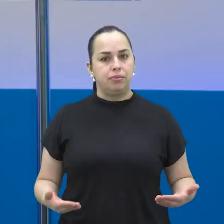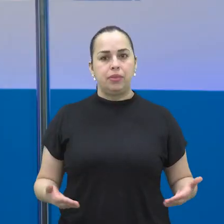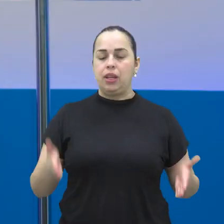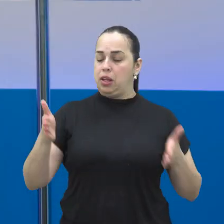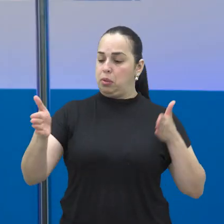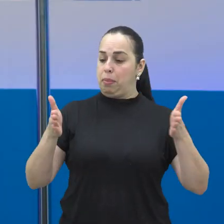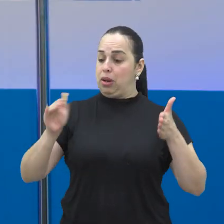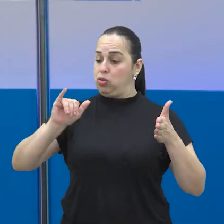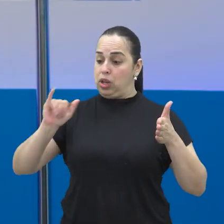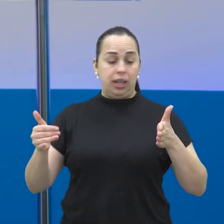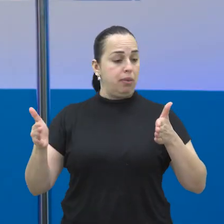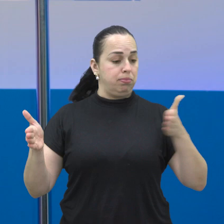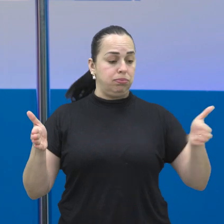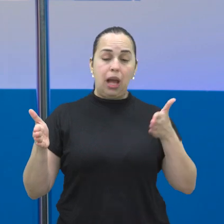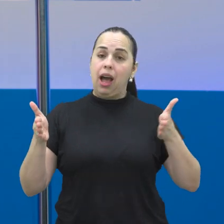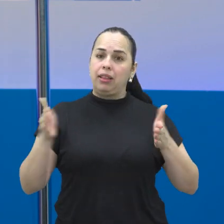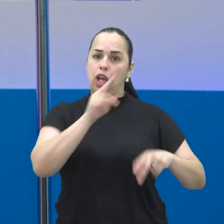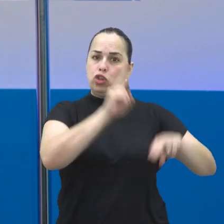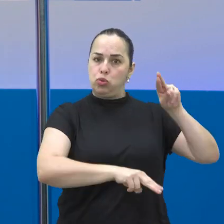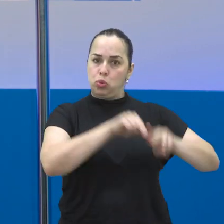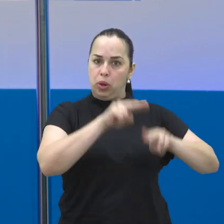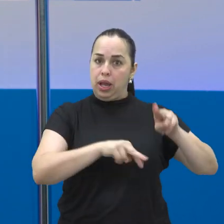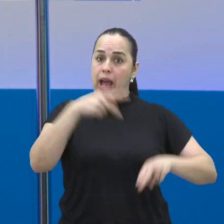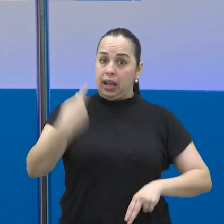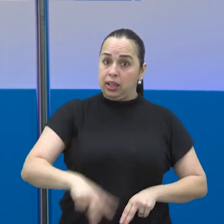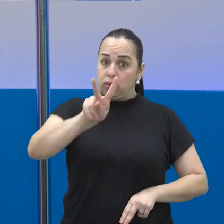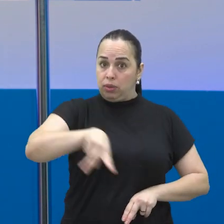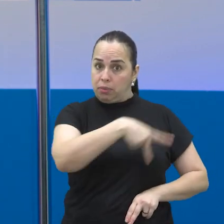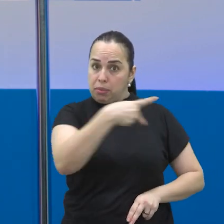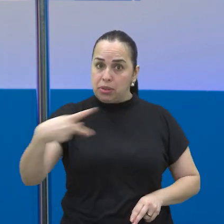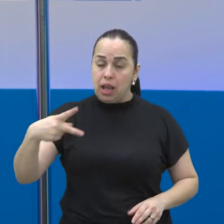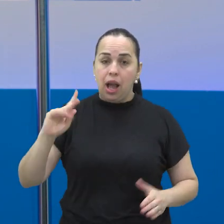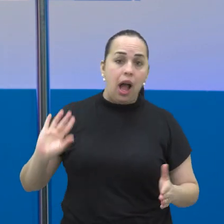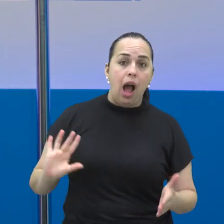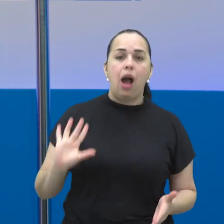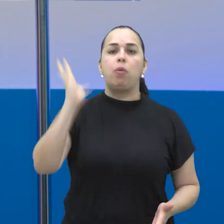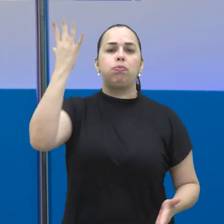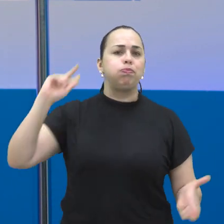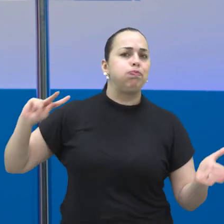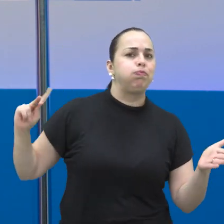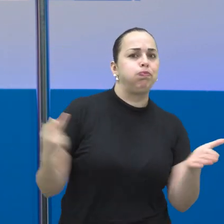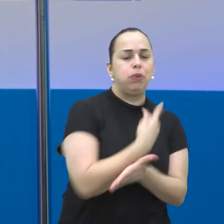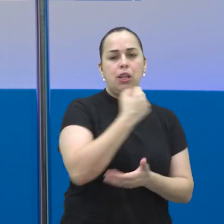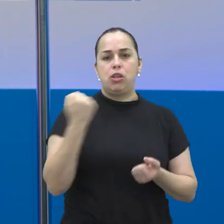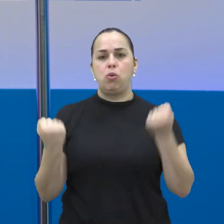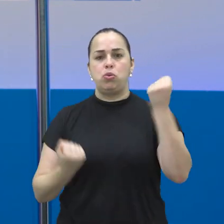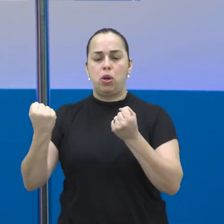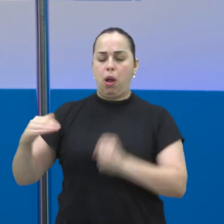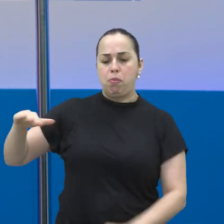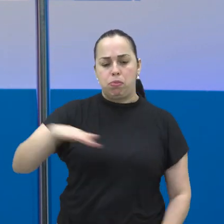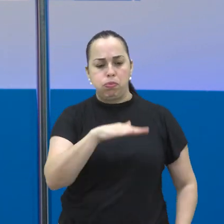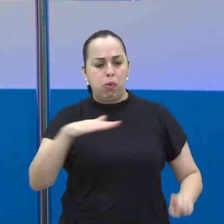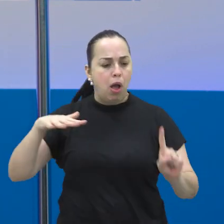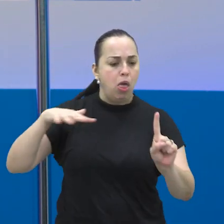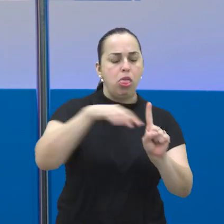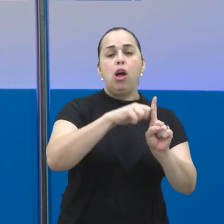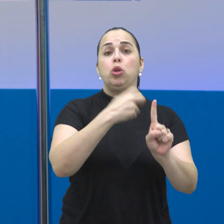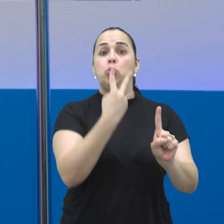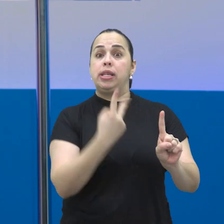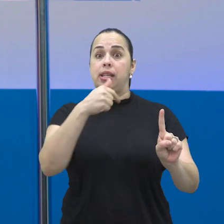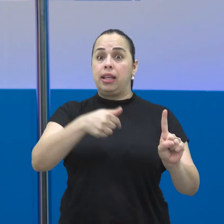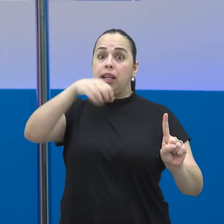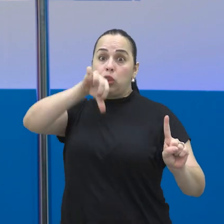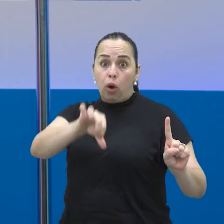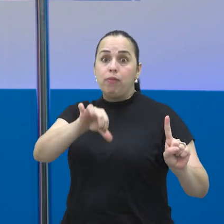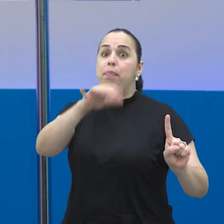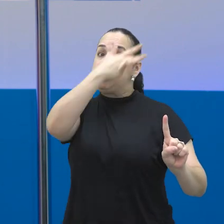Nos primeiros 6 meses desse ano, o Vale do Paraíba registrou 279 mortes em acidentes de